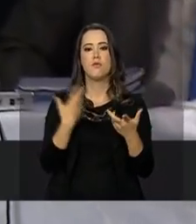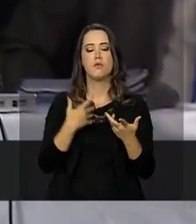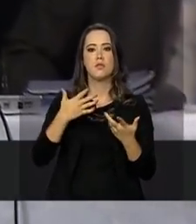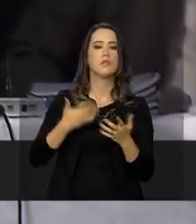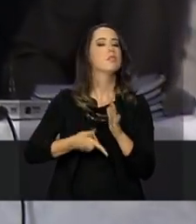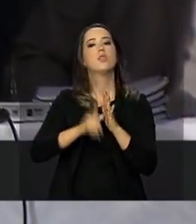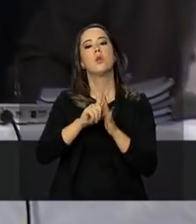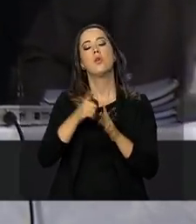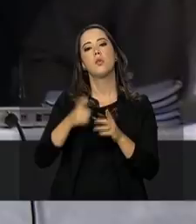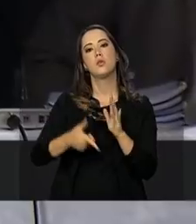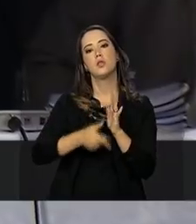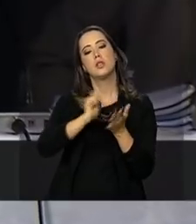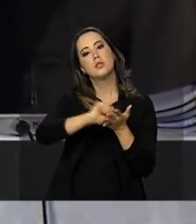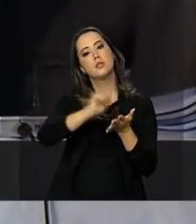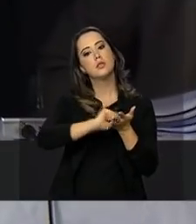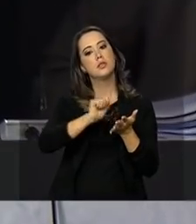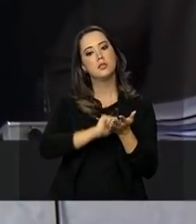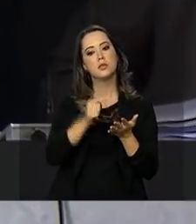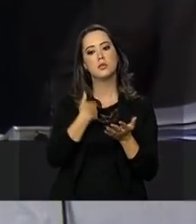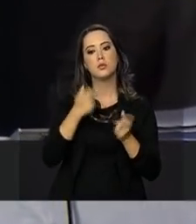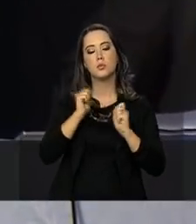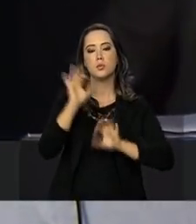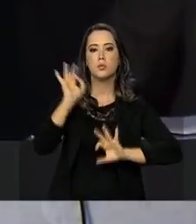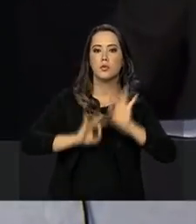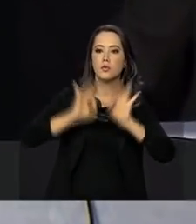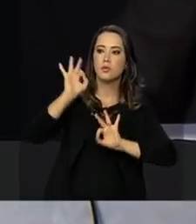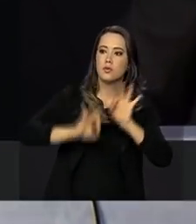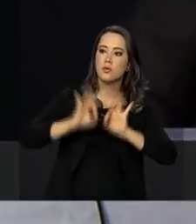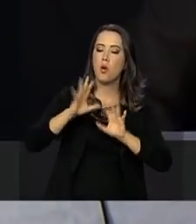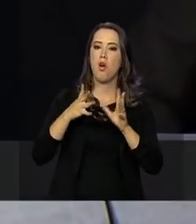estabelecida no seu escrito, permite